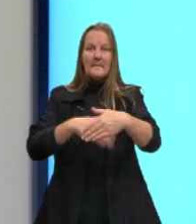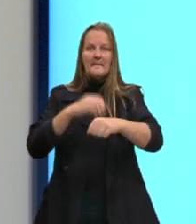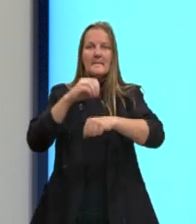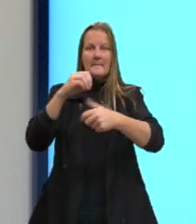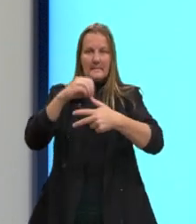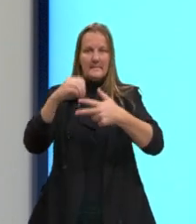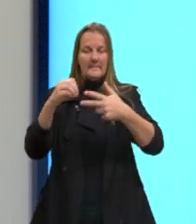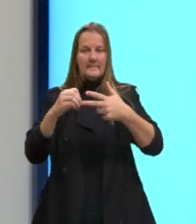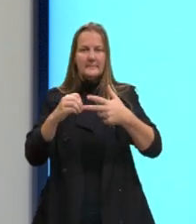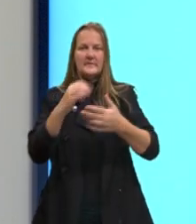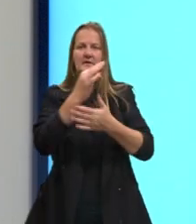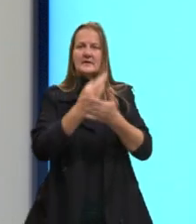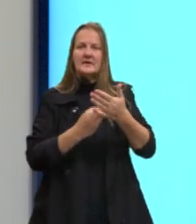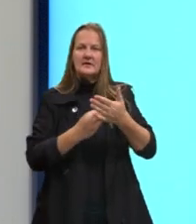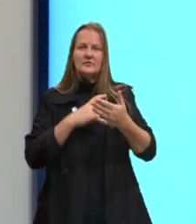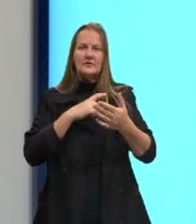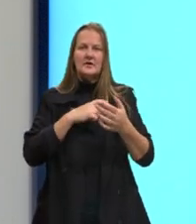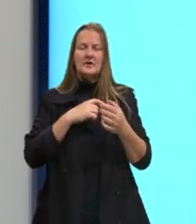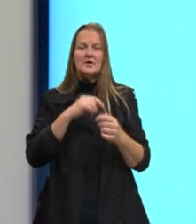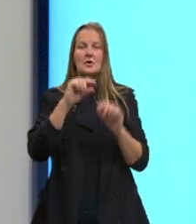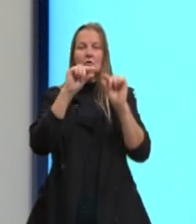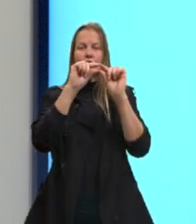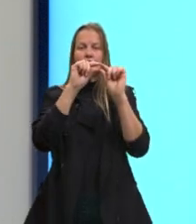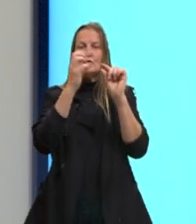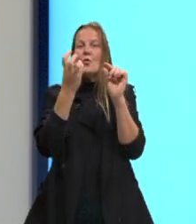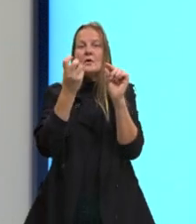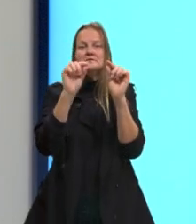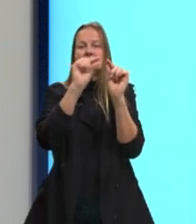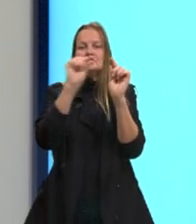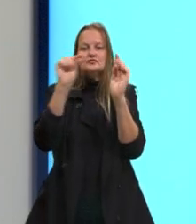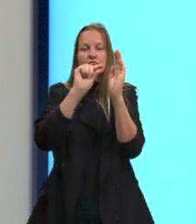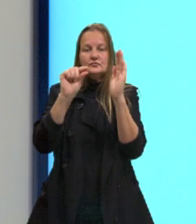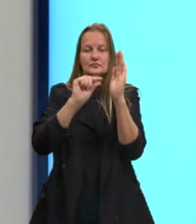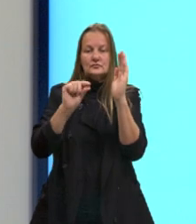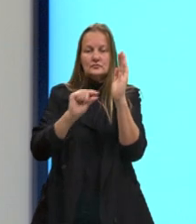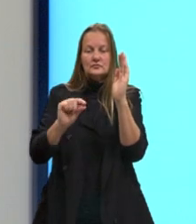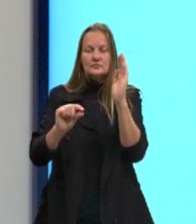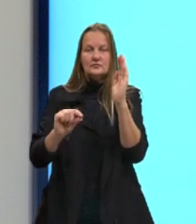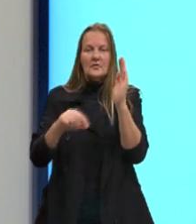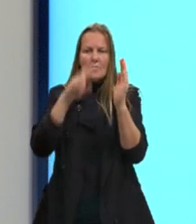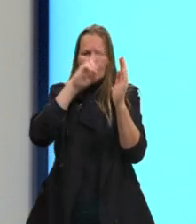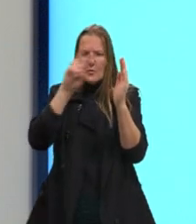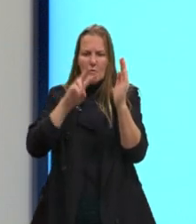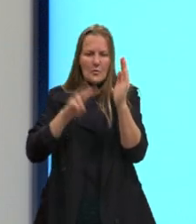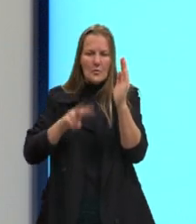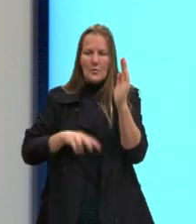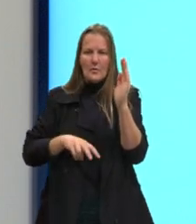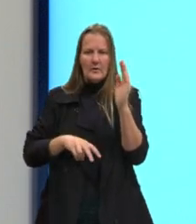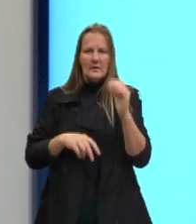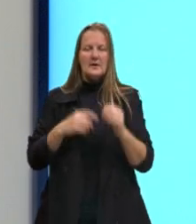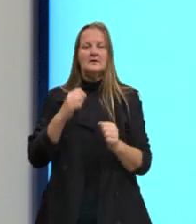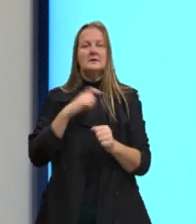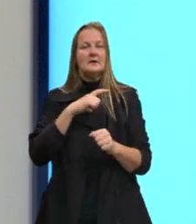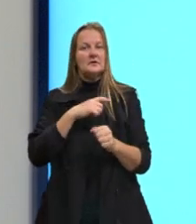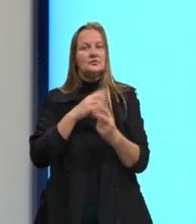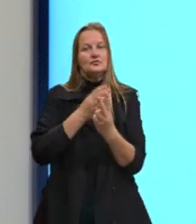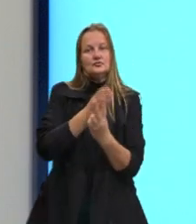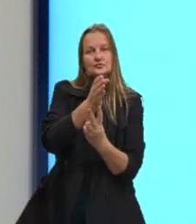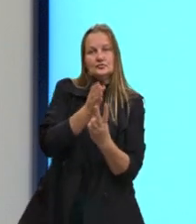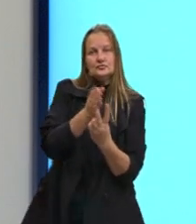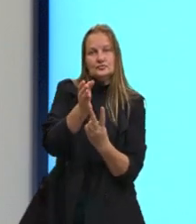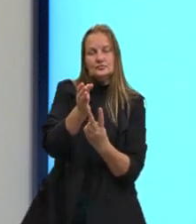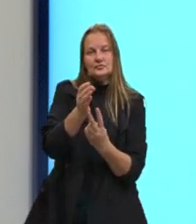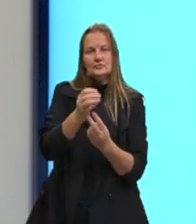e nesse texto ele vai ter um número de Lins e aí eu vou ter que fazer uma leitura eu posso fazer de duas maneiras eu posso